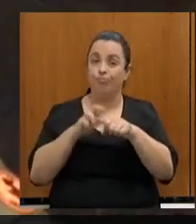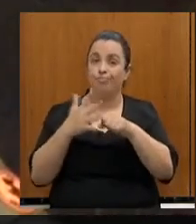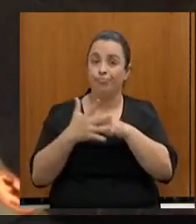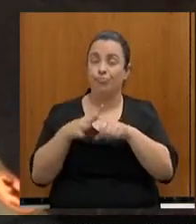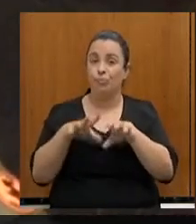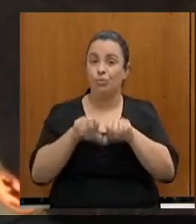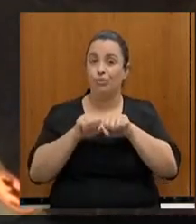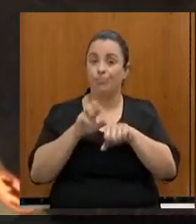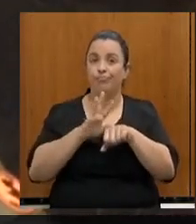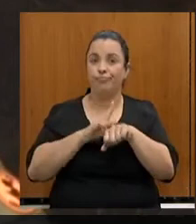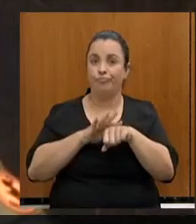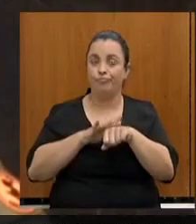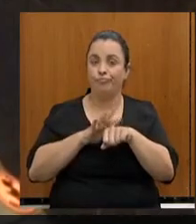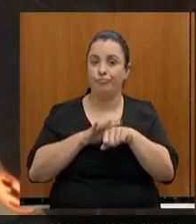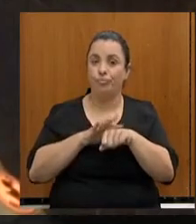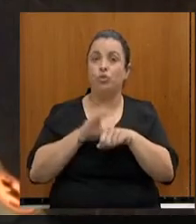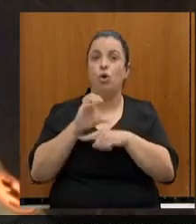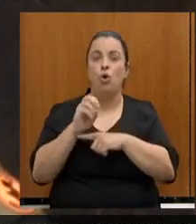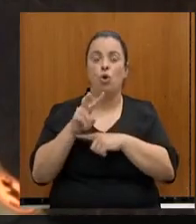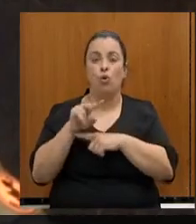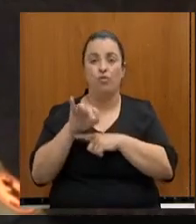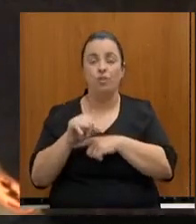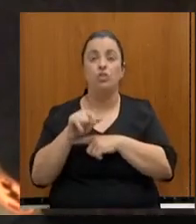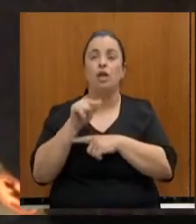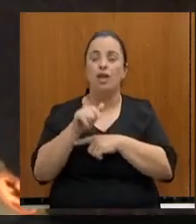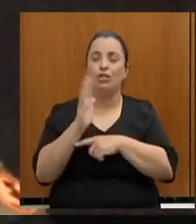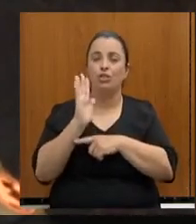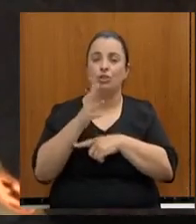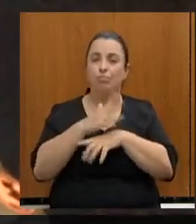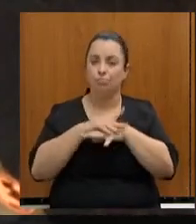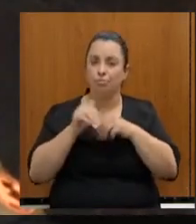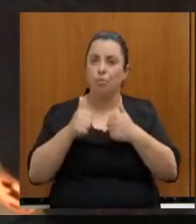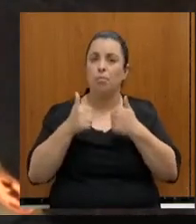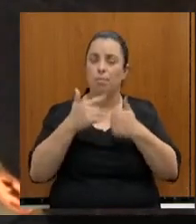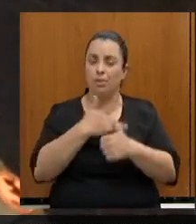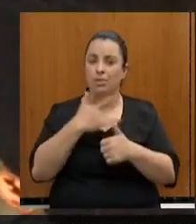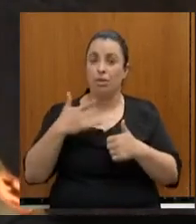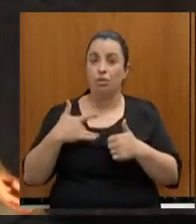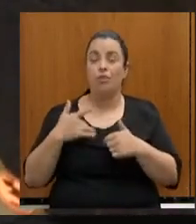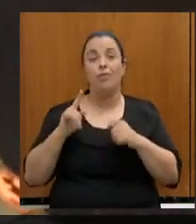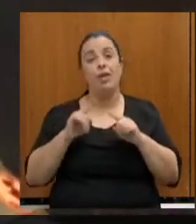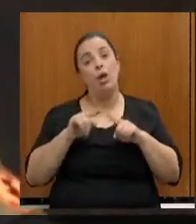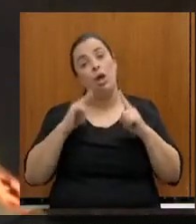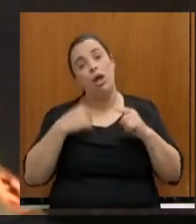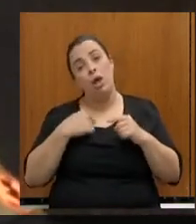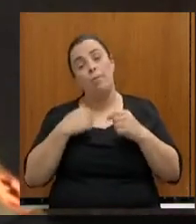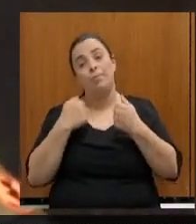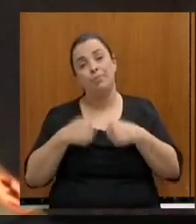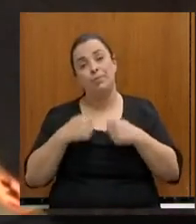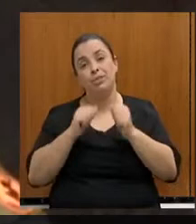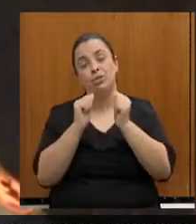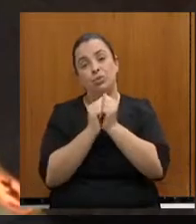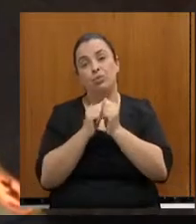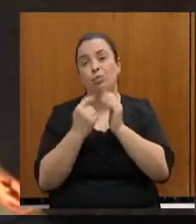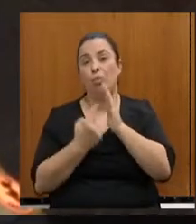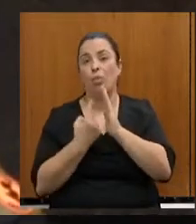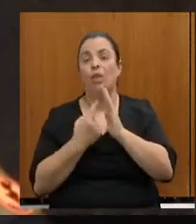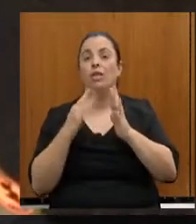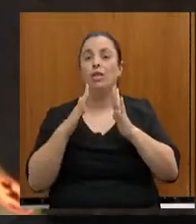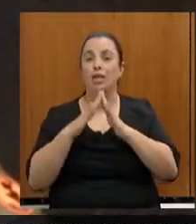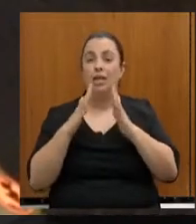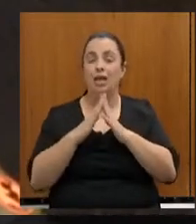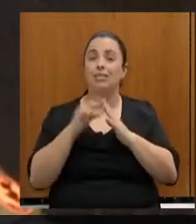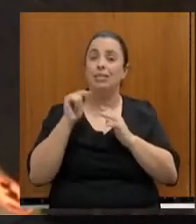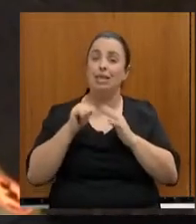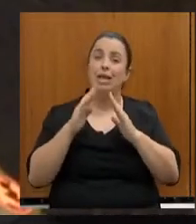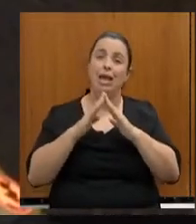superaram não tiveram maiores problemas mas eu tive que cumprir com ela vai quarentena e aqui em casa por vezes o sinal da internet aqui um pouquinho de tá